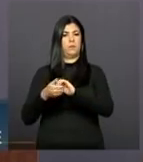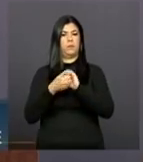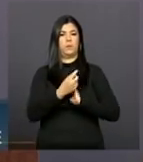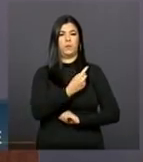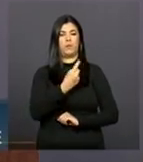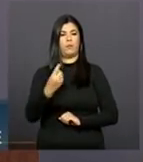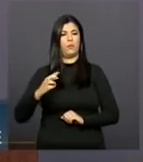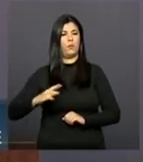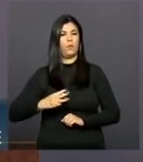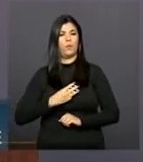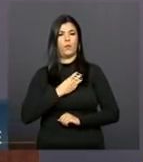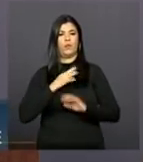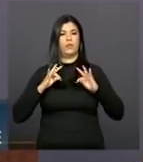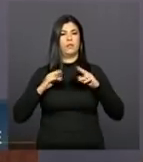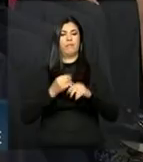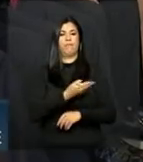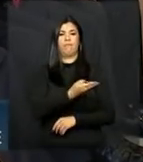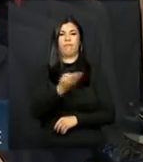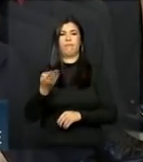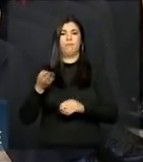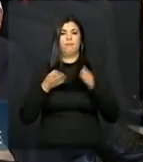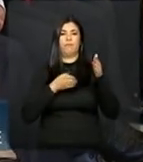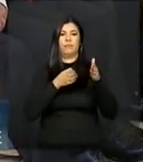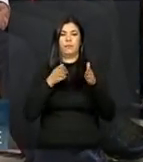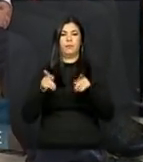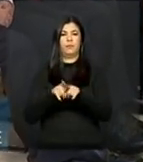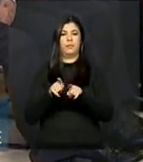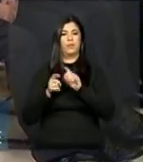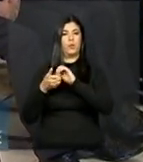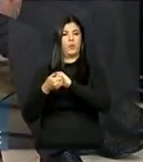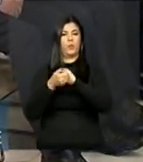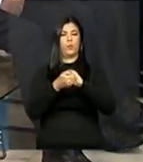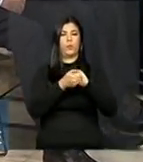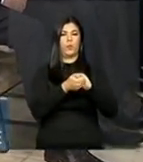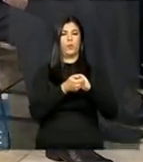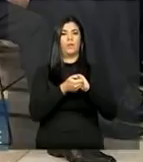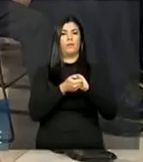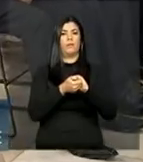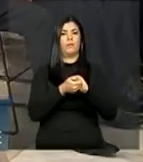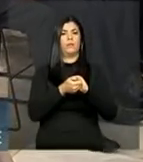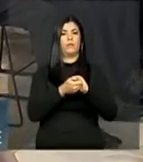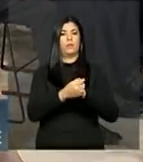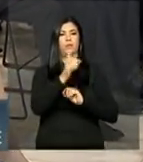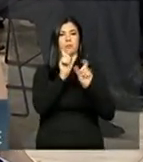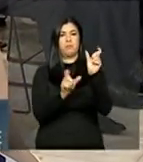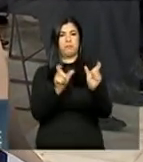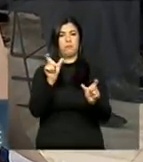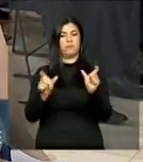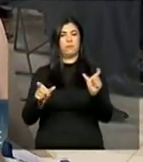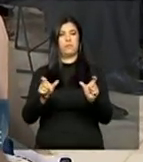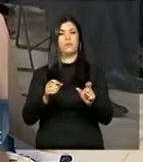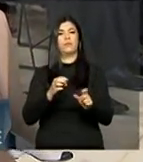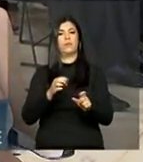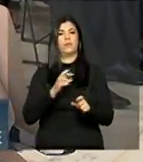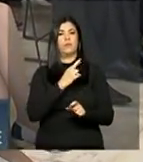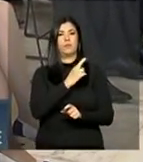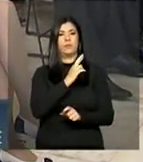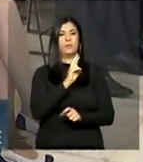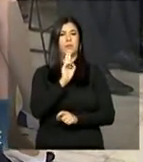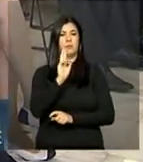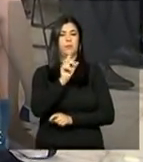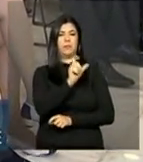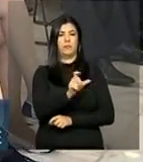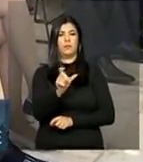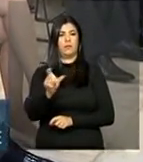os ministros aqui presentes ao cumprimentar esses ministros que integram a mesa